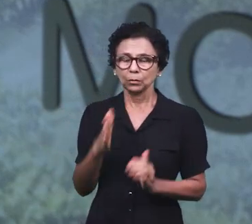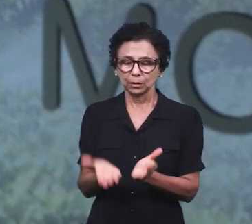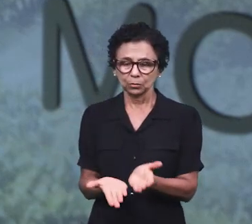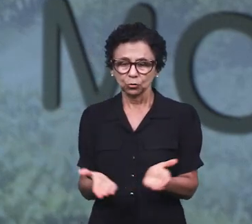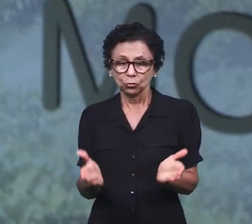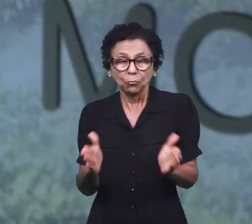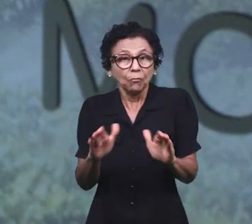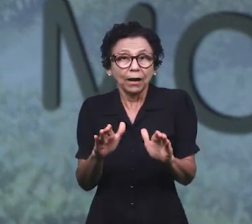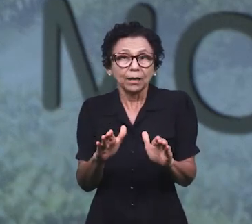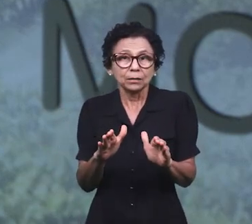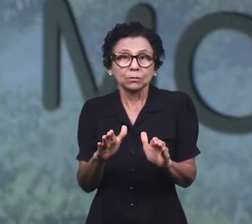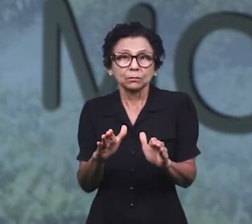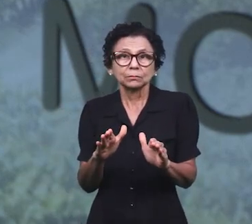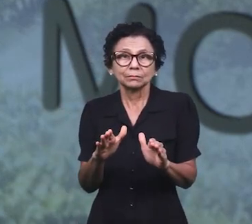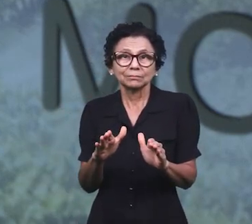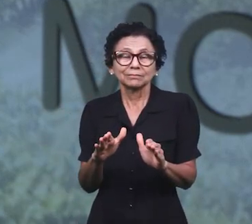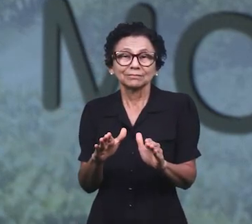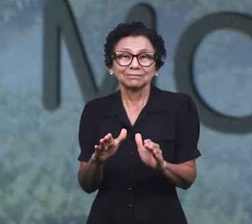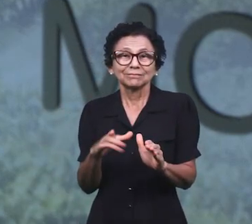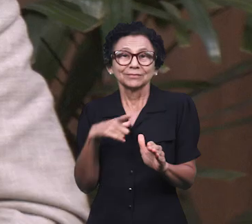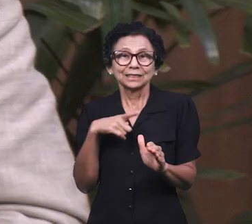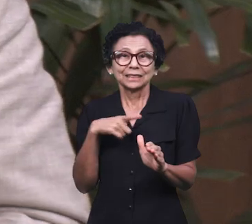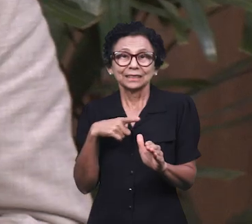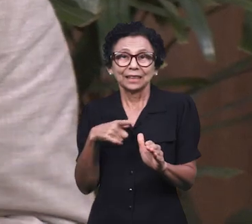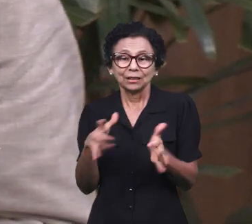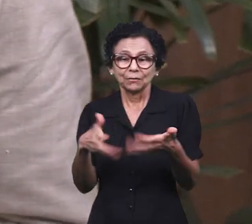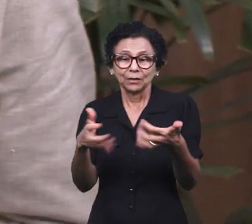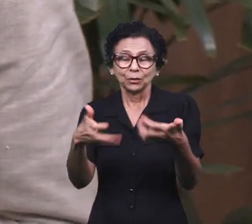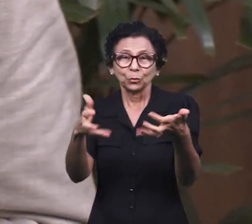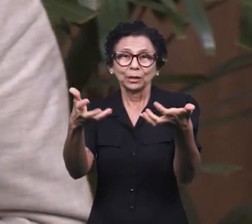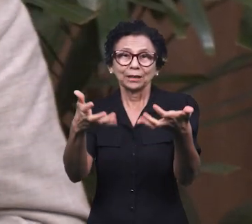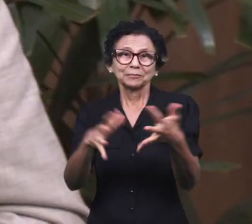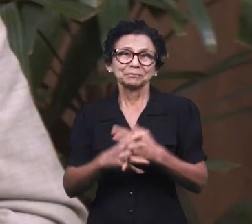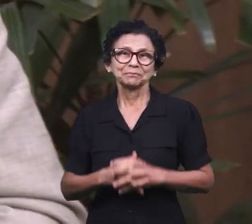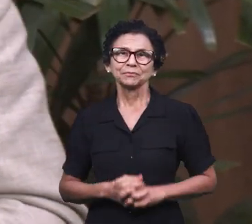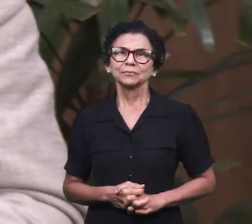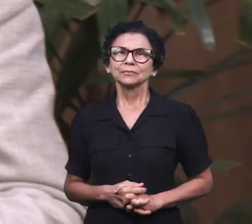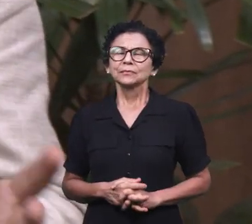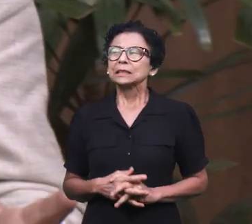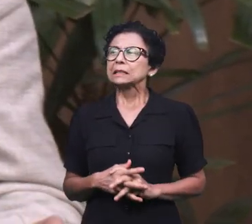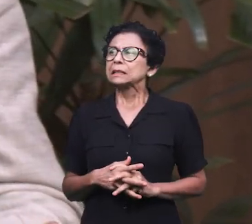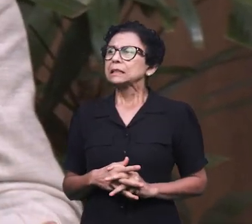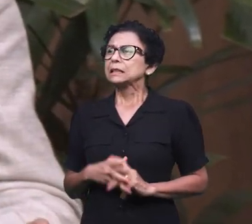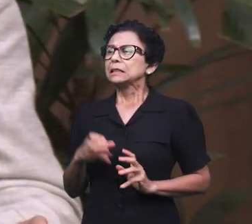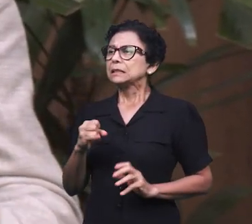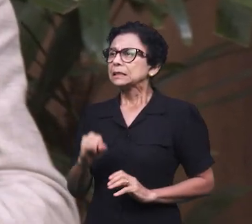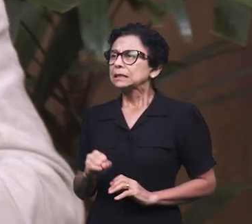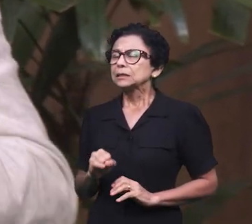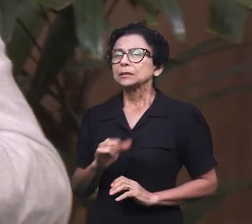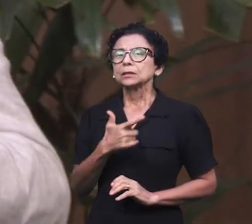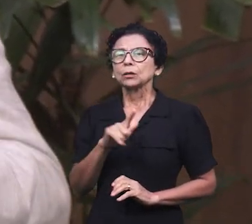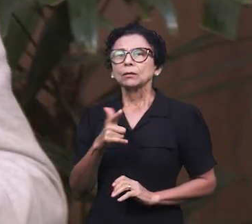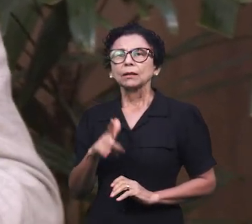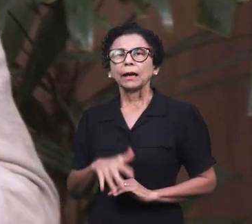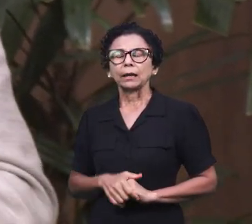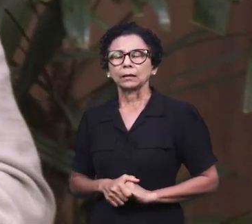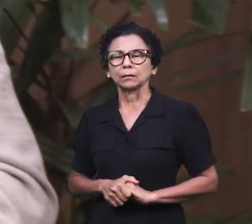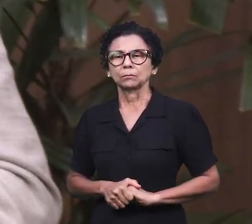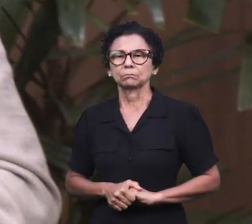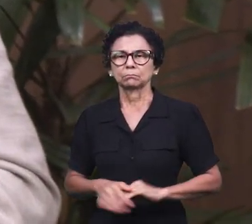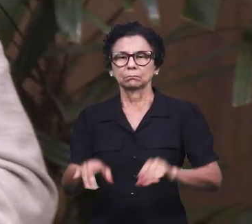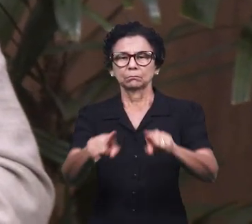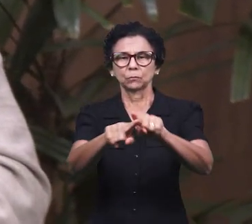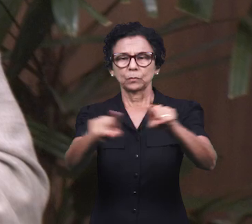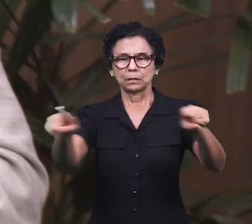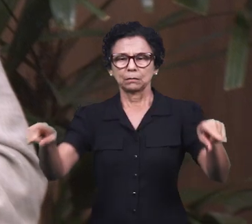horta dentro de casa. Evandro, então, no caso, quem não tem o quintal e desejar ter